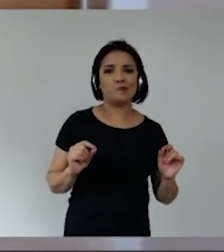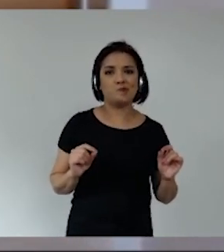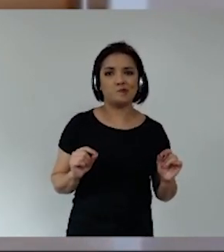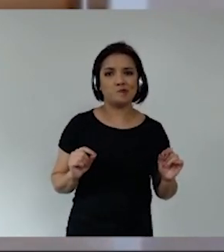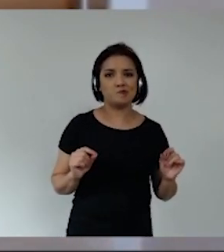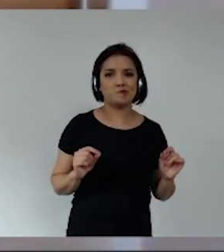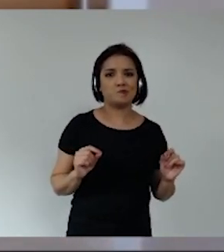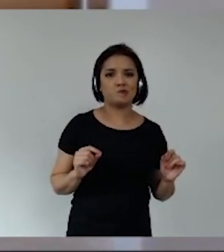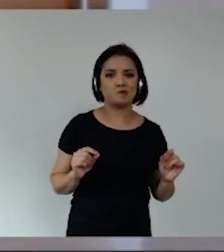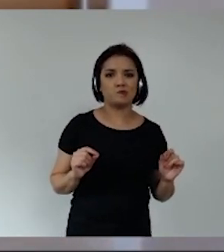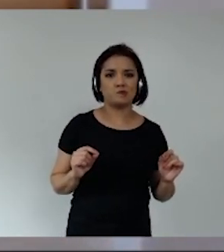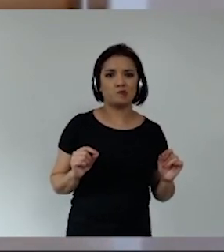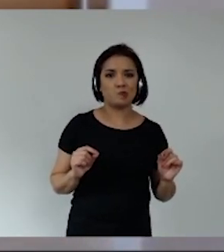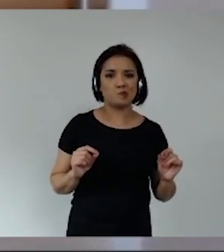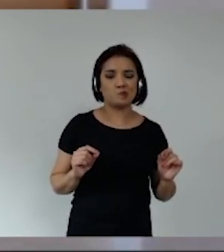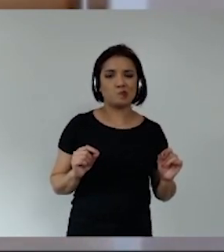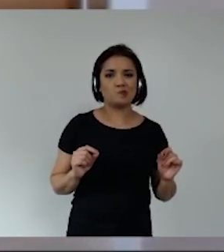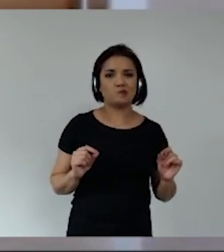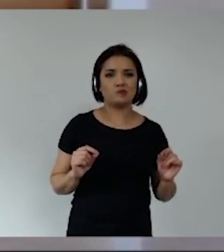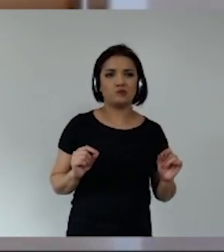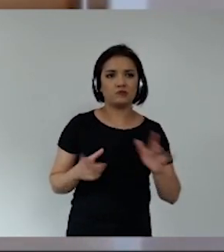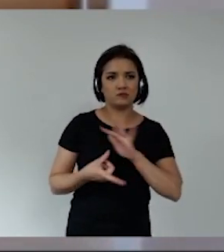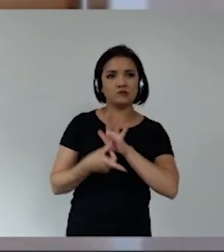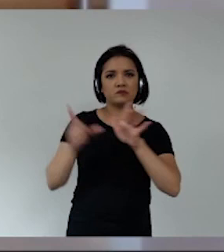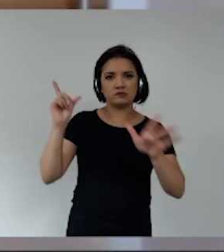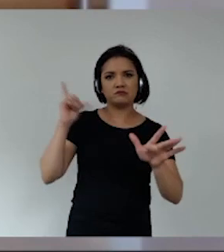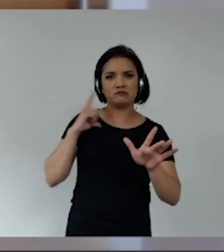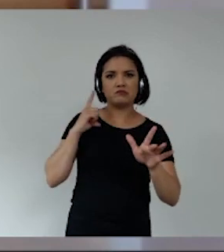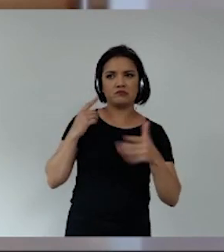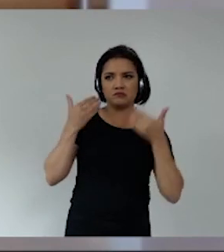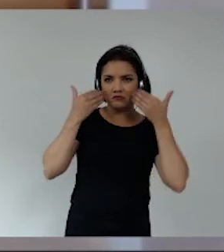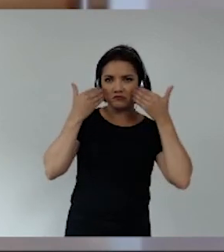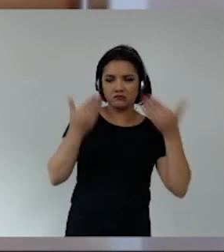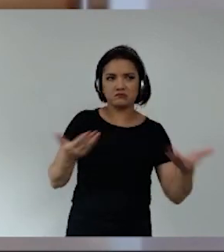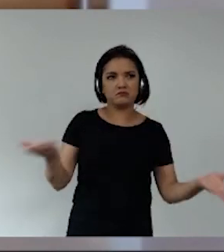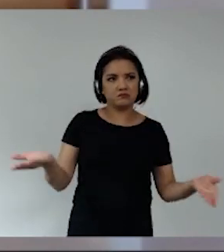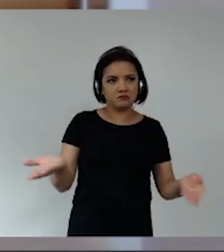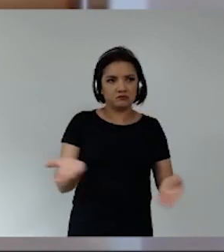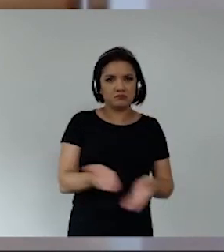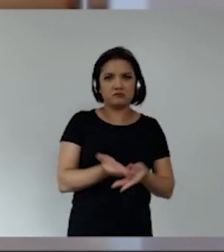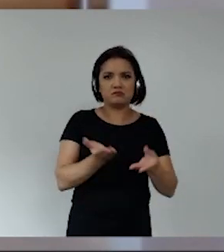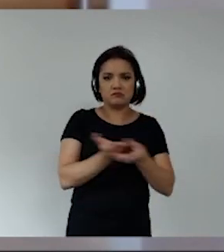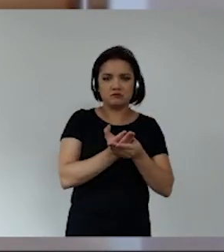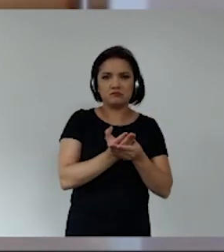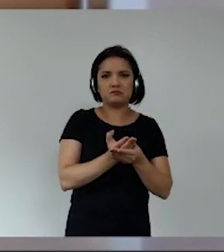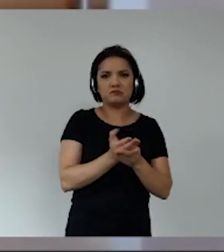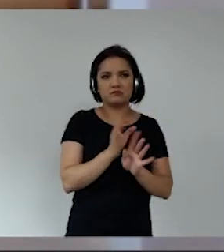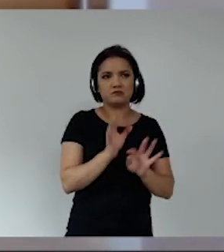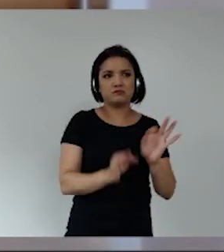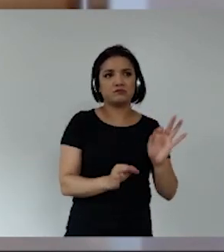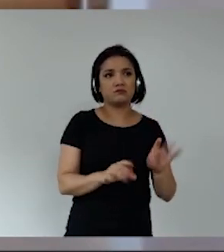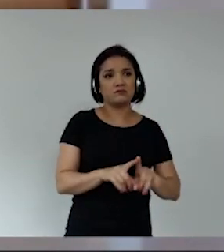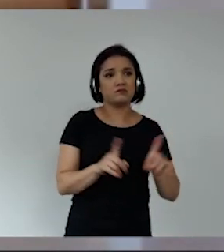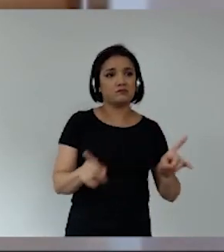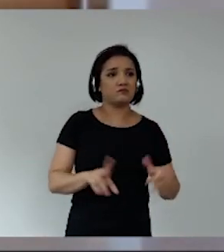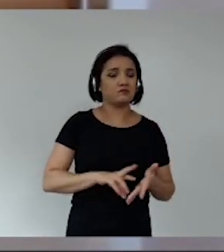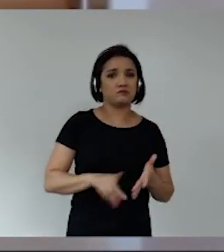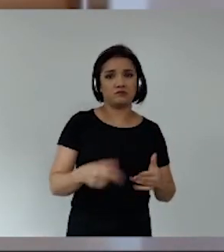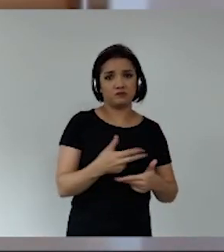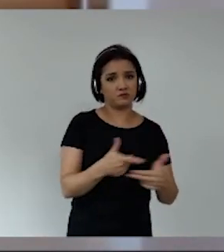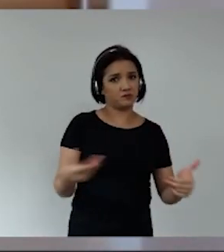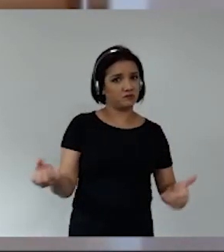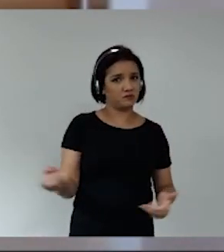que originalmente eram apresentados dentro de processos judiciais, esse não é um fenômeno